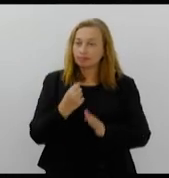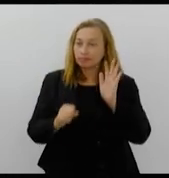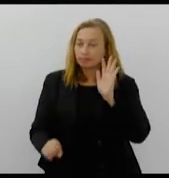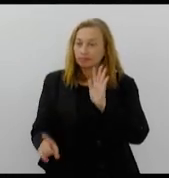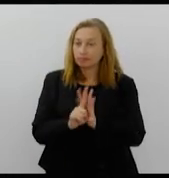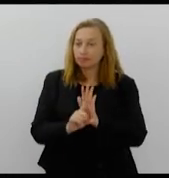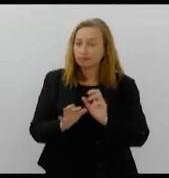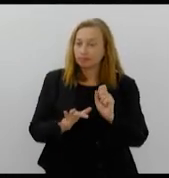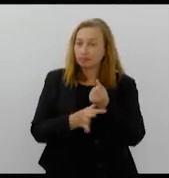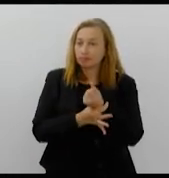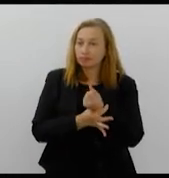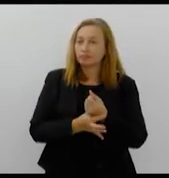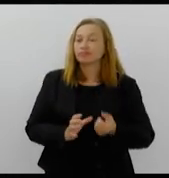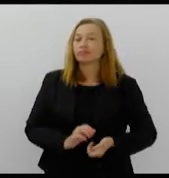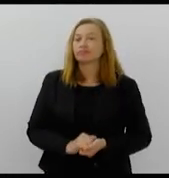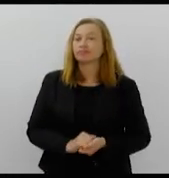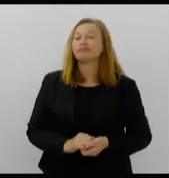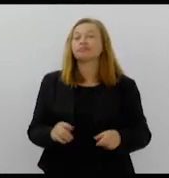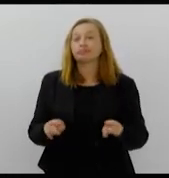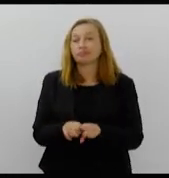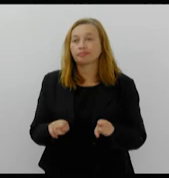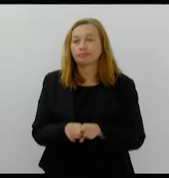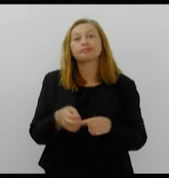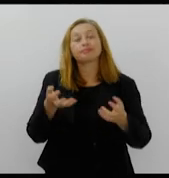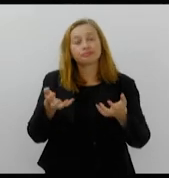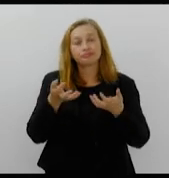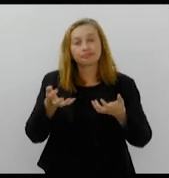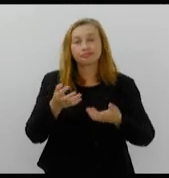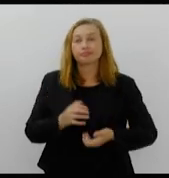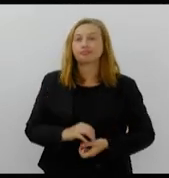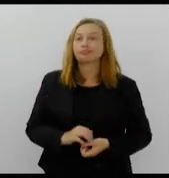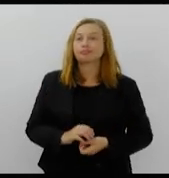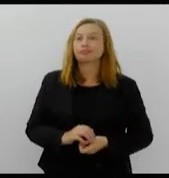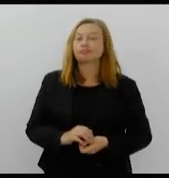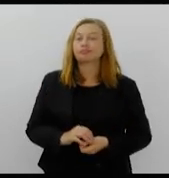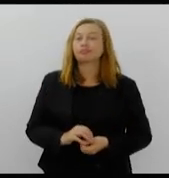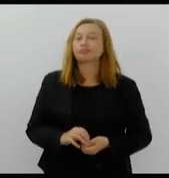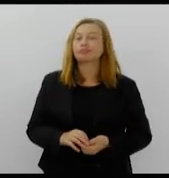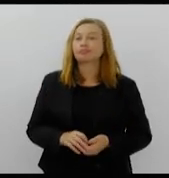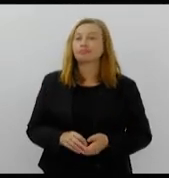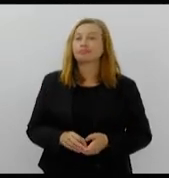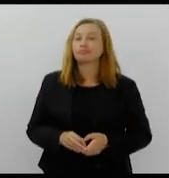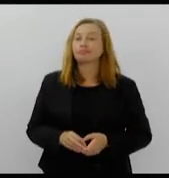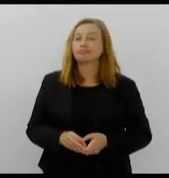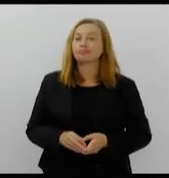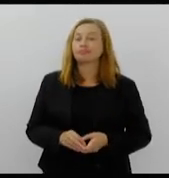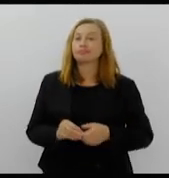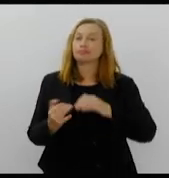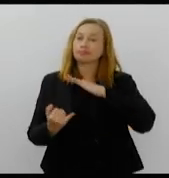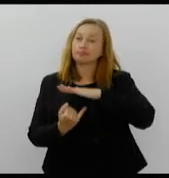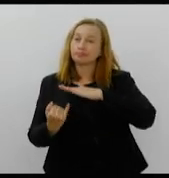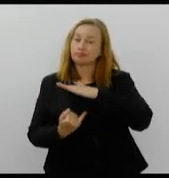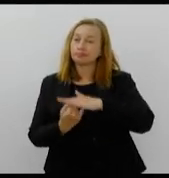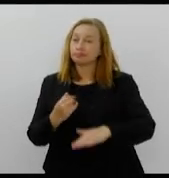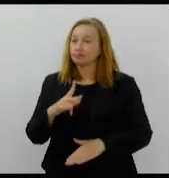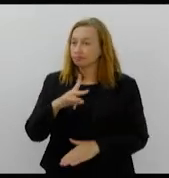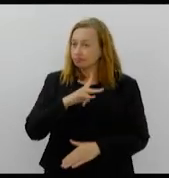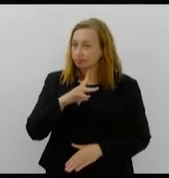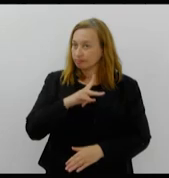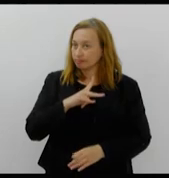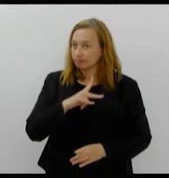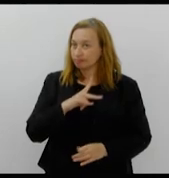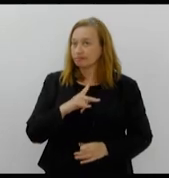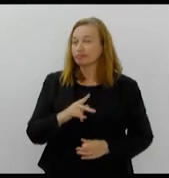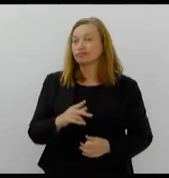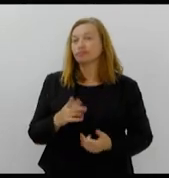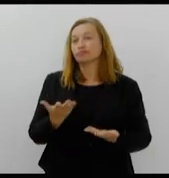visa garantir isso. Queremos também que as instituições privadas, como